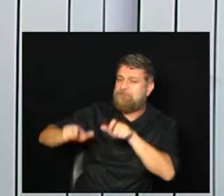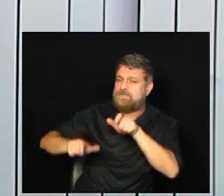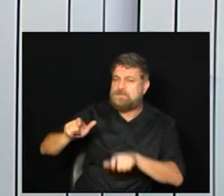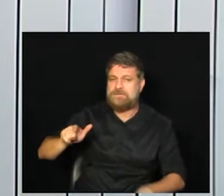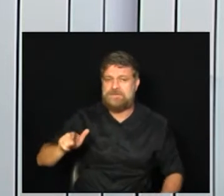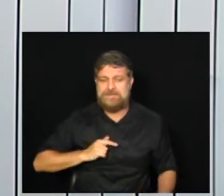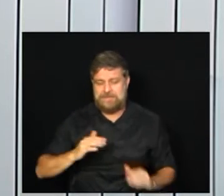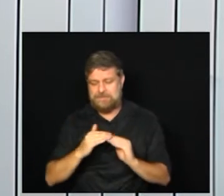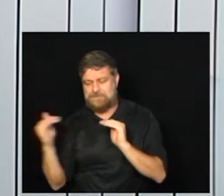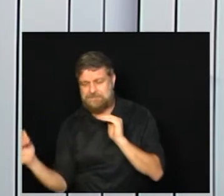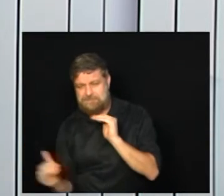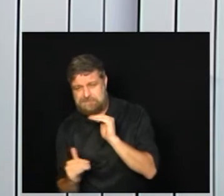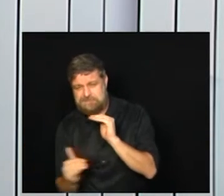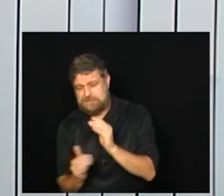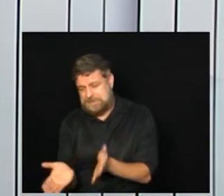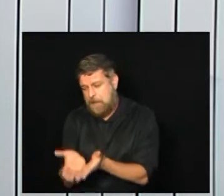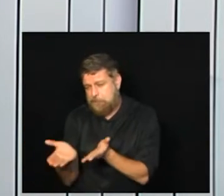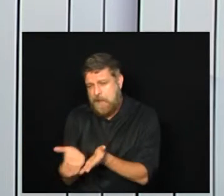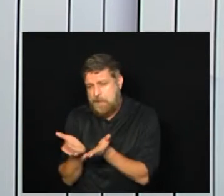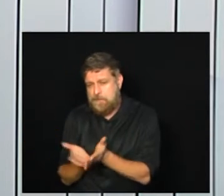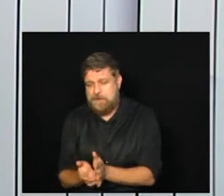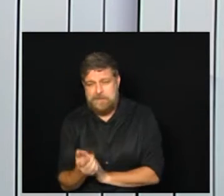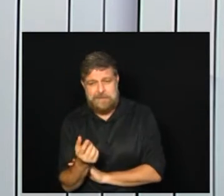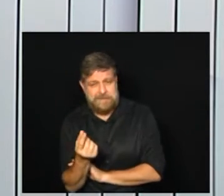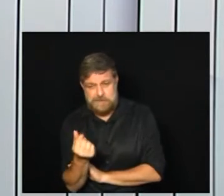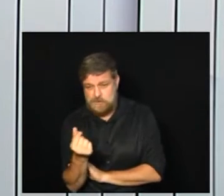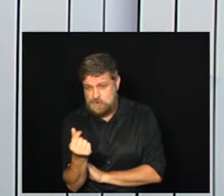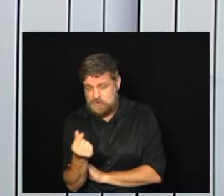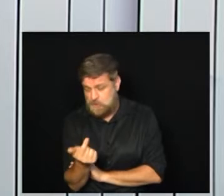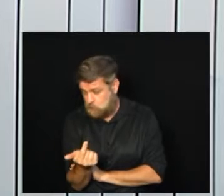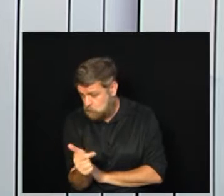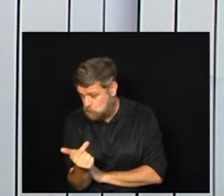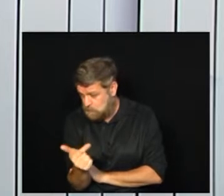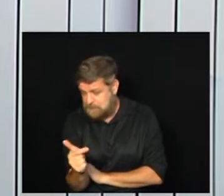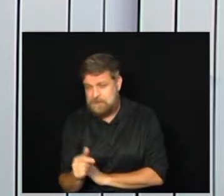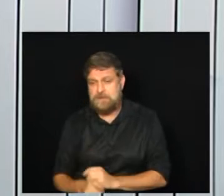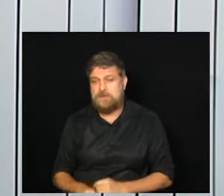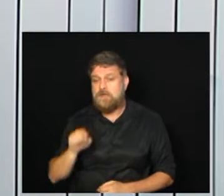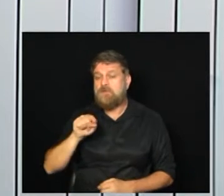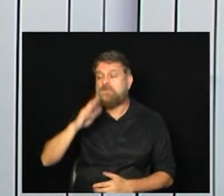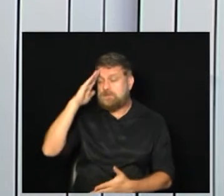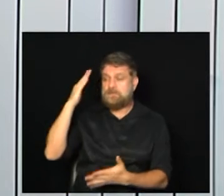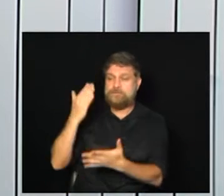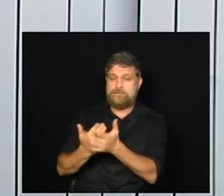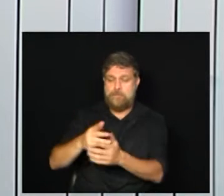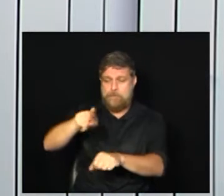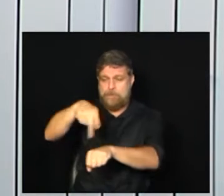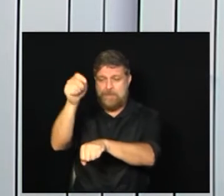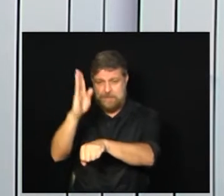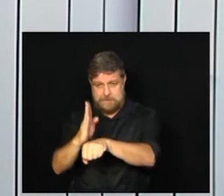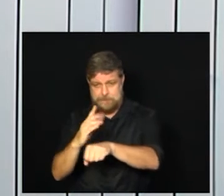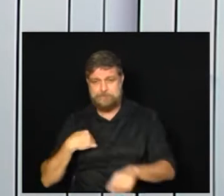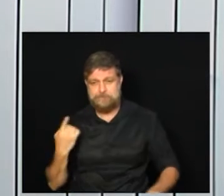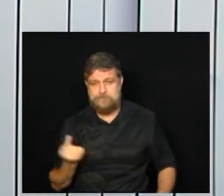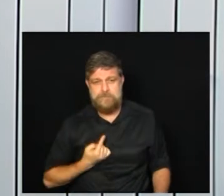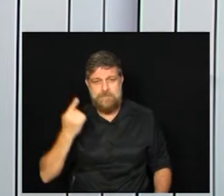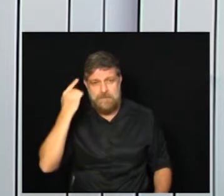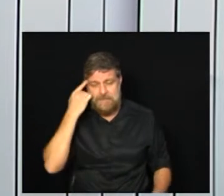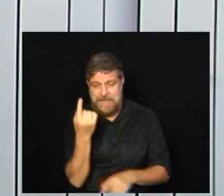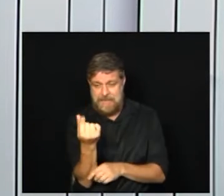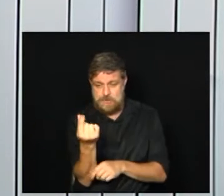em vulnerabilidade ou que não têm uma grande condição financeira, você acredita ainda que no nosso país, quando a gente fala sobre